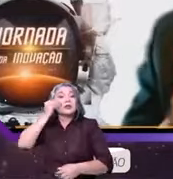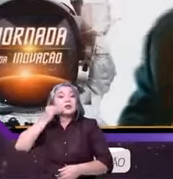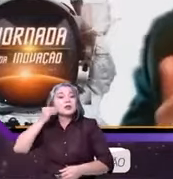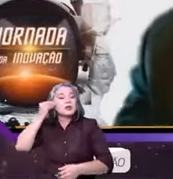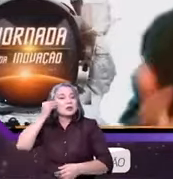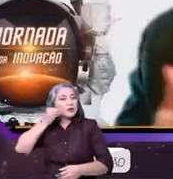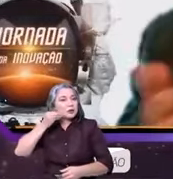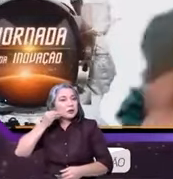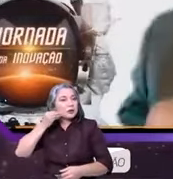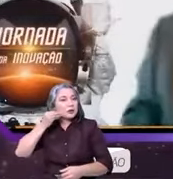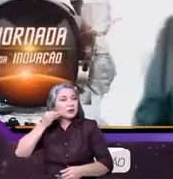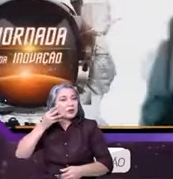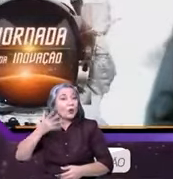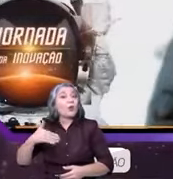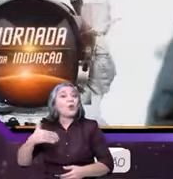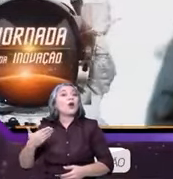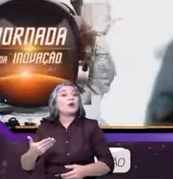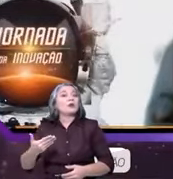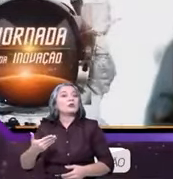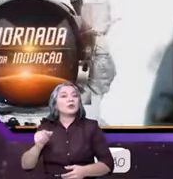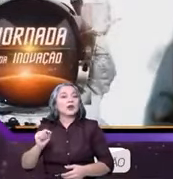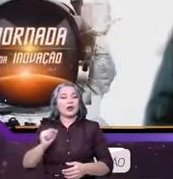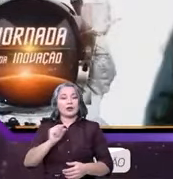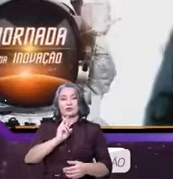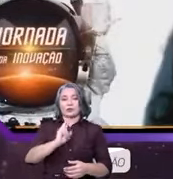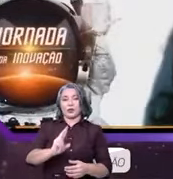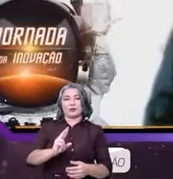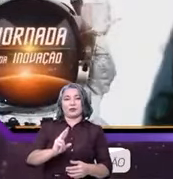Experimente qual é a solução.